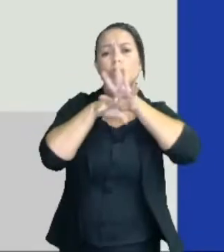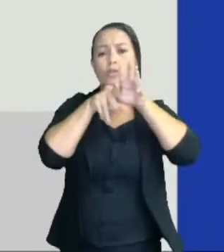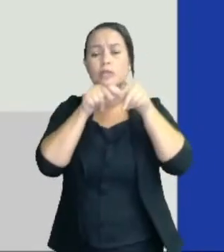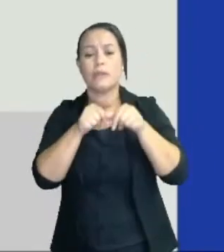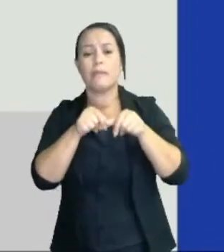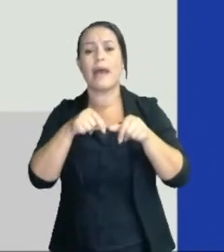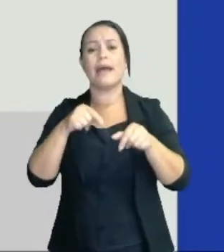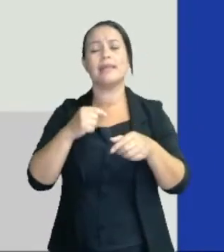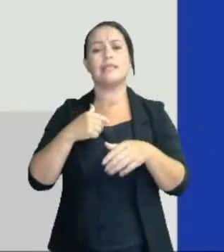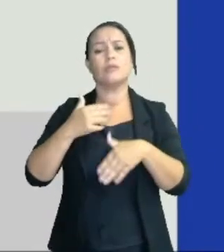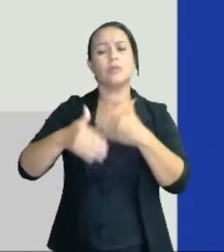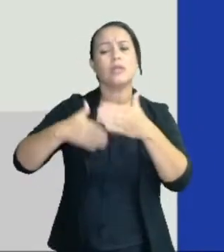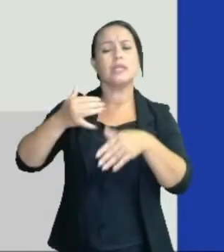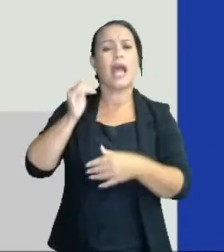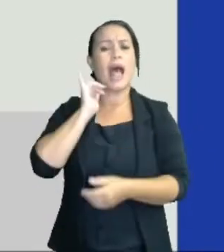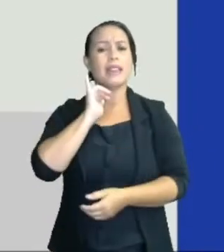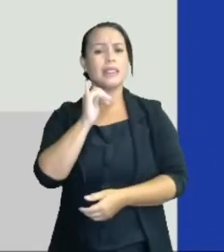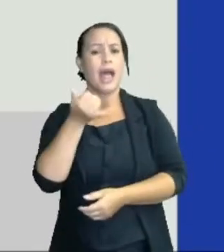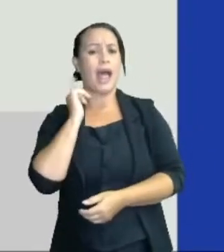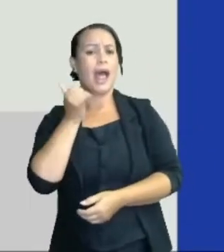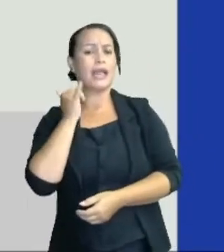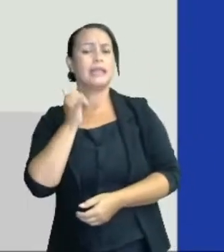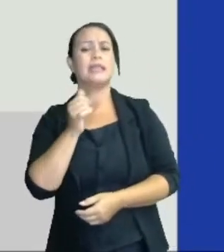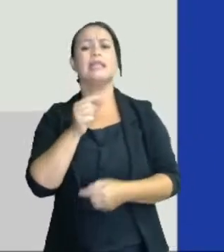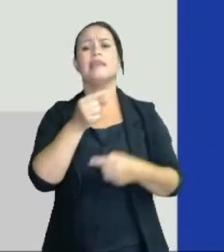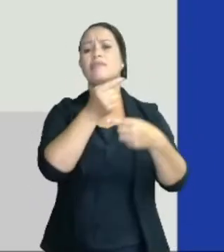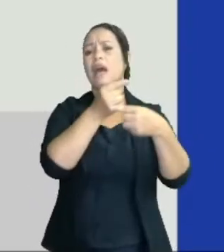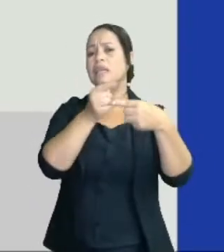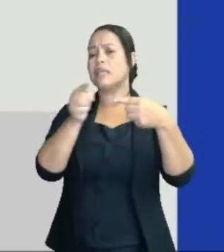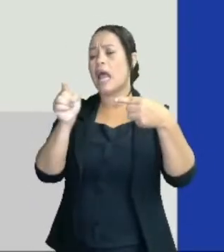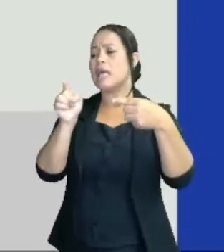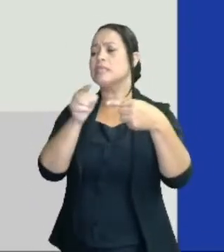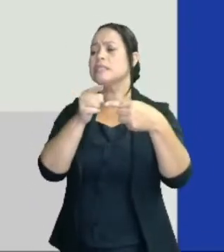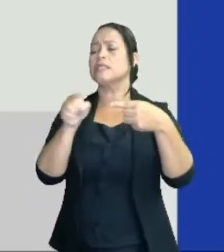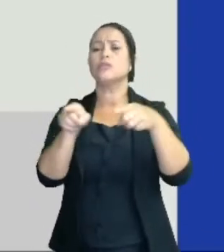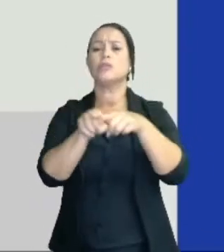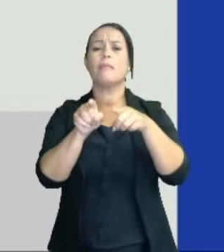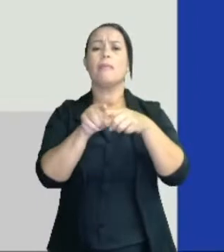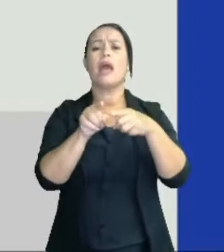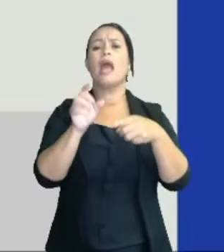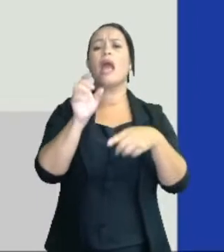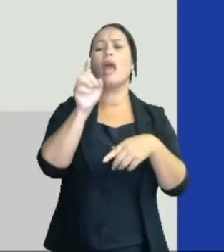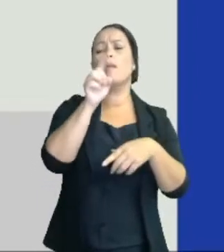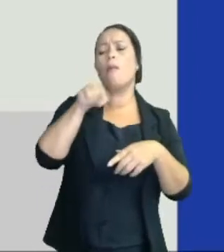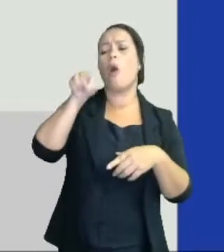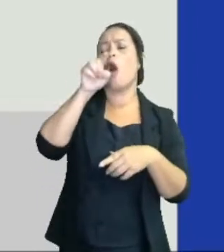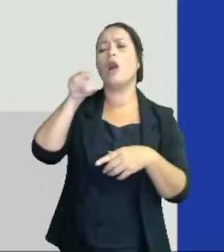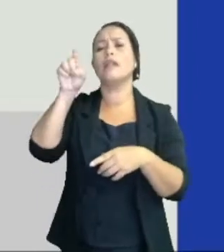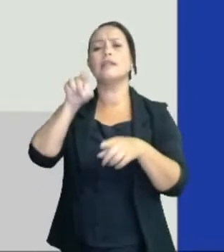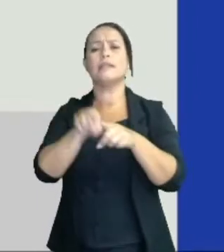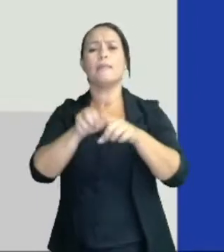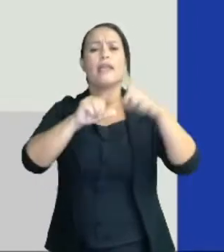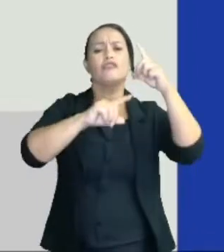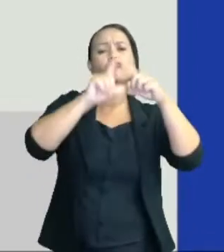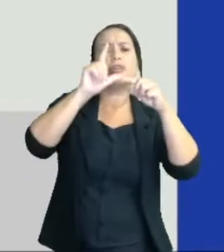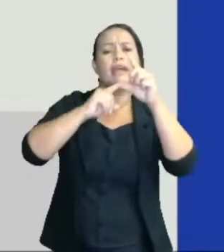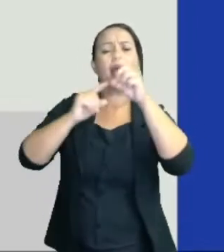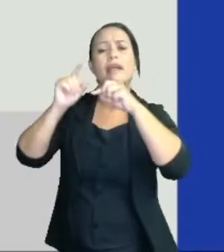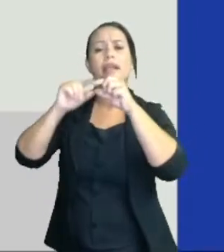nas histórias em quadrinhos. Tracinhos, paralelos, bolinhas,